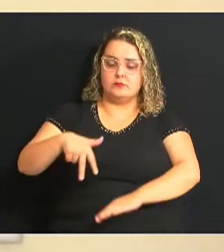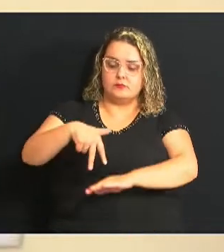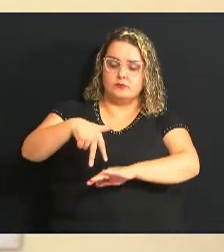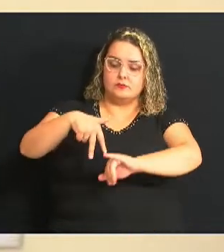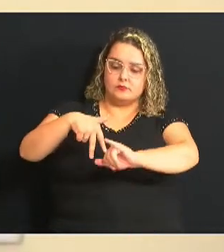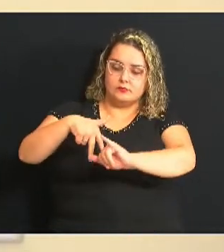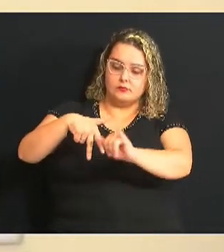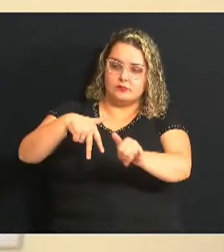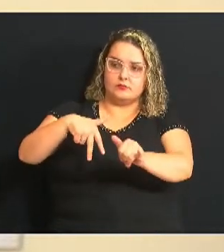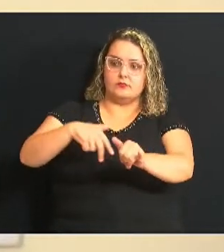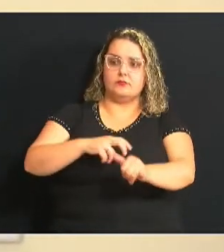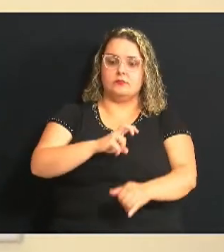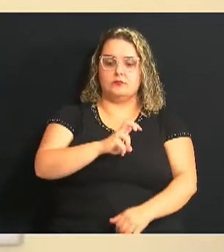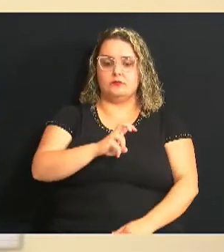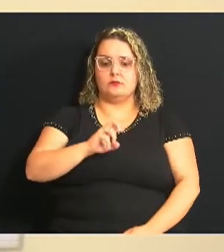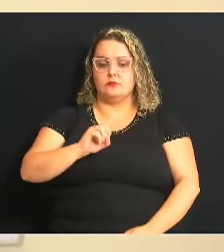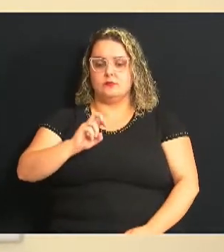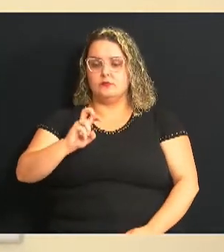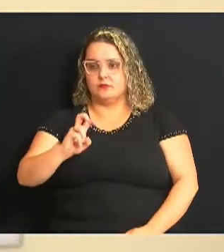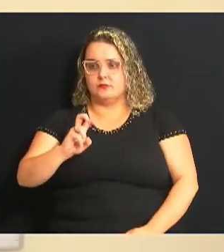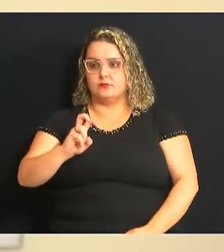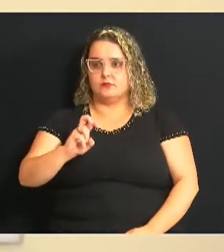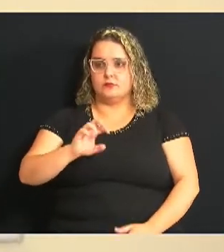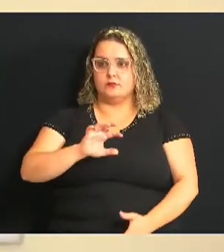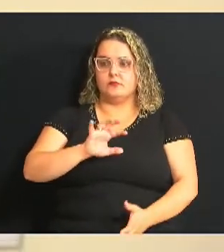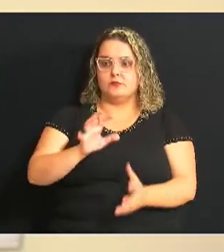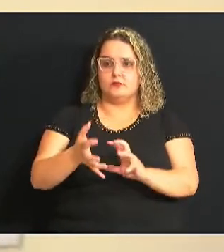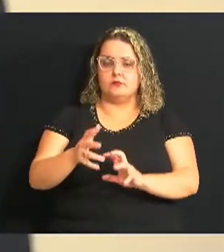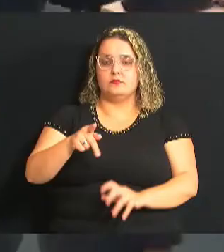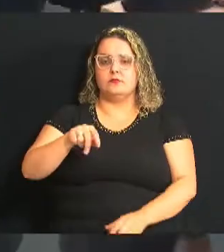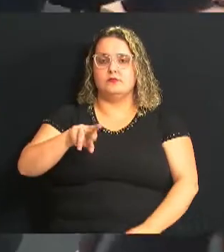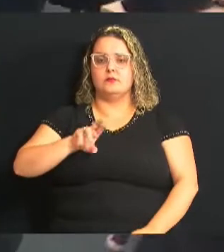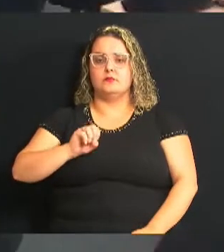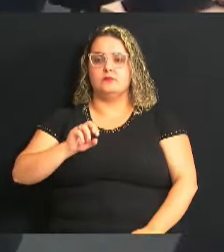os 505 anos da Reforma Protestante.